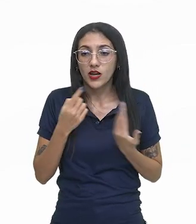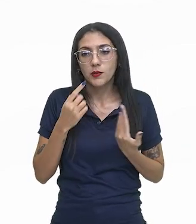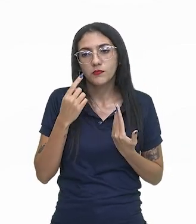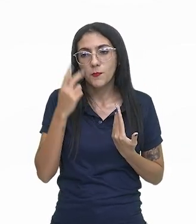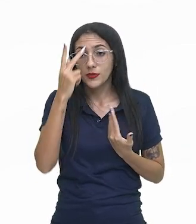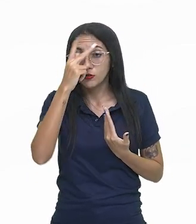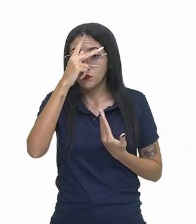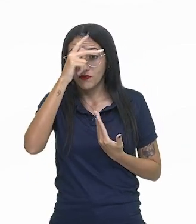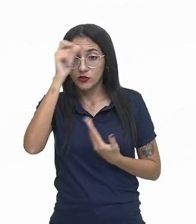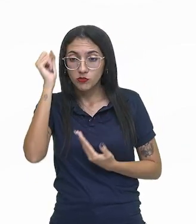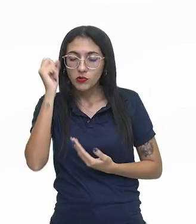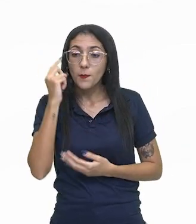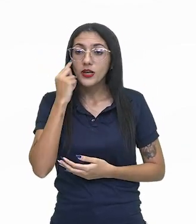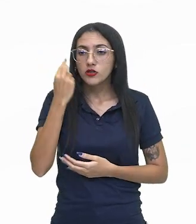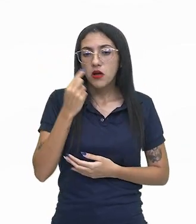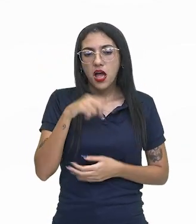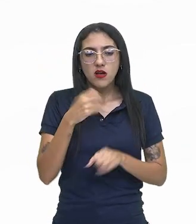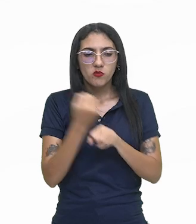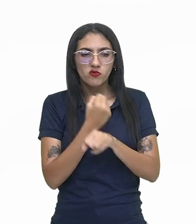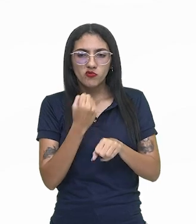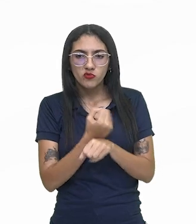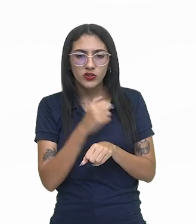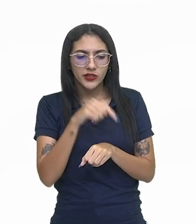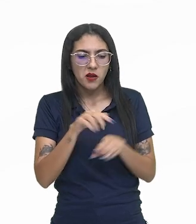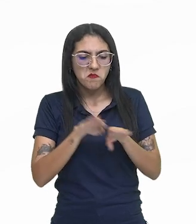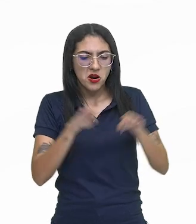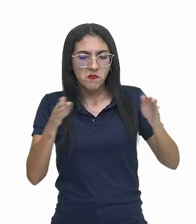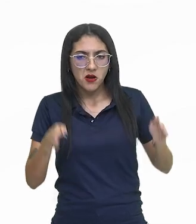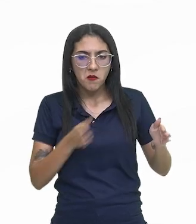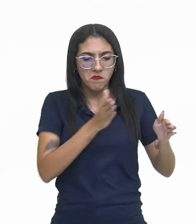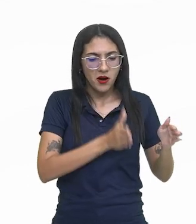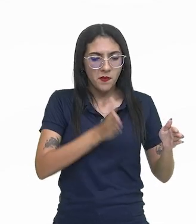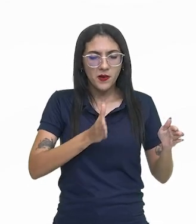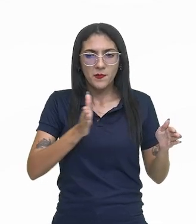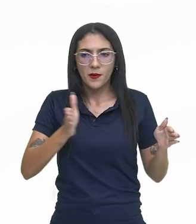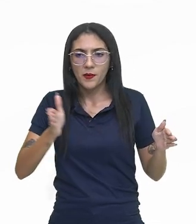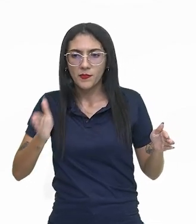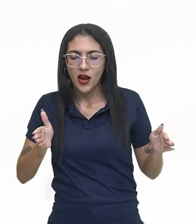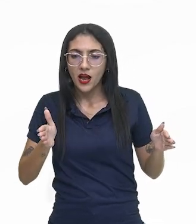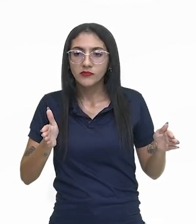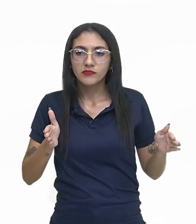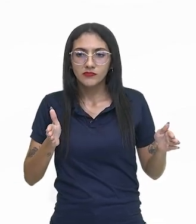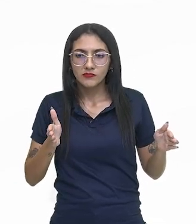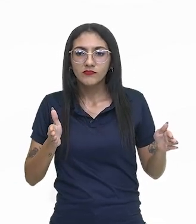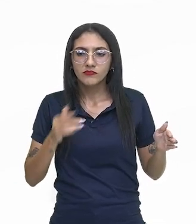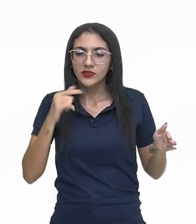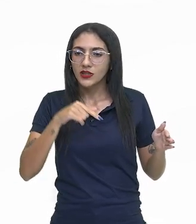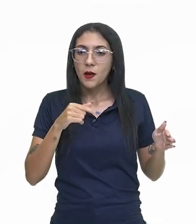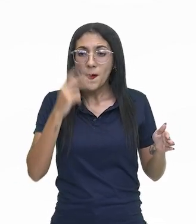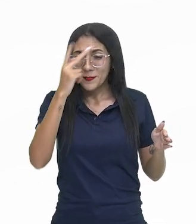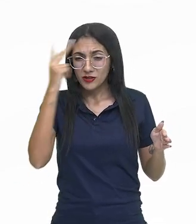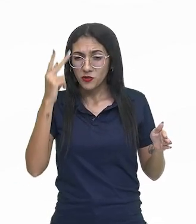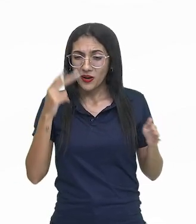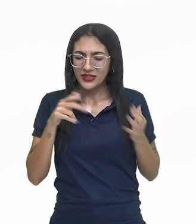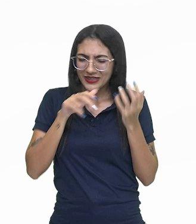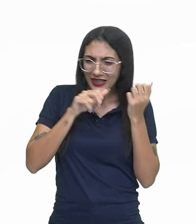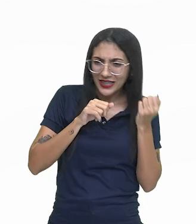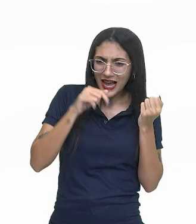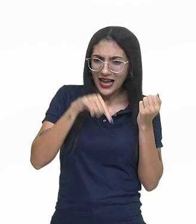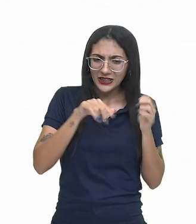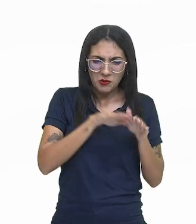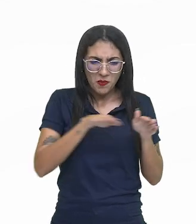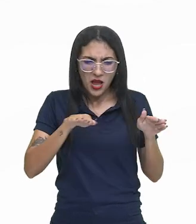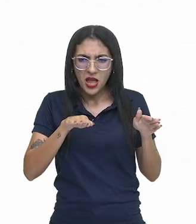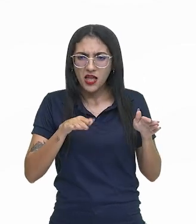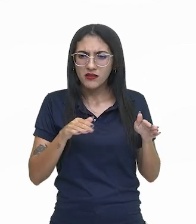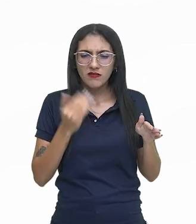divisórias para dificultar uma pessoa de deitar nessa casa. Então, isso nesse banco. Então, isso é um exemplo de